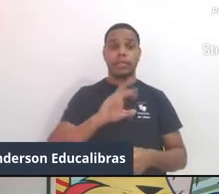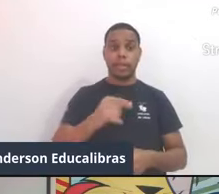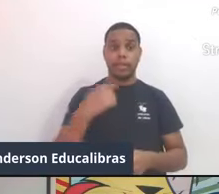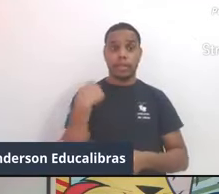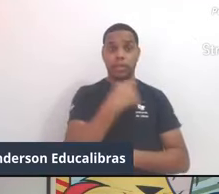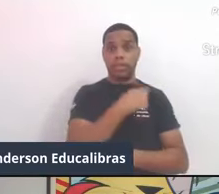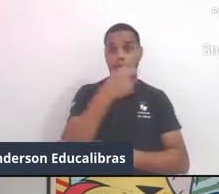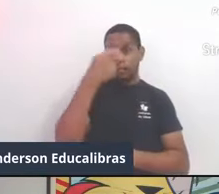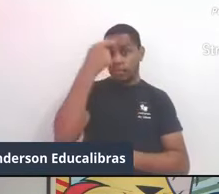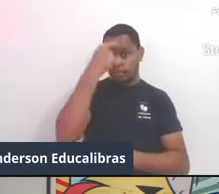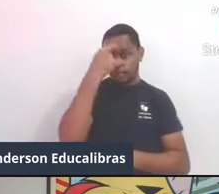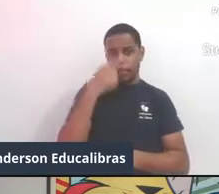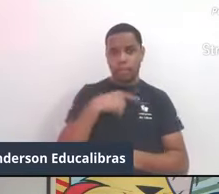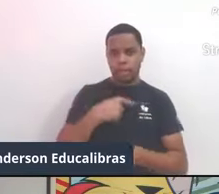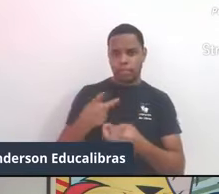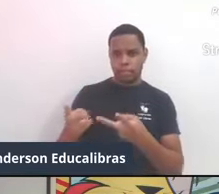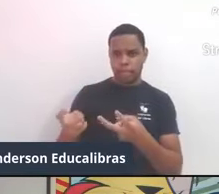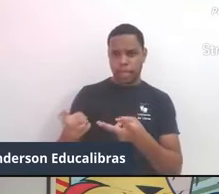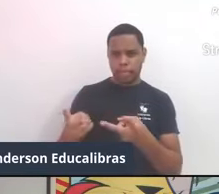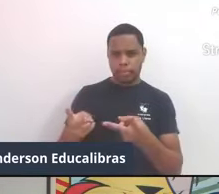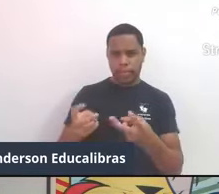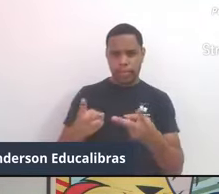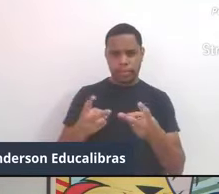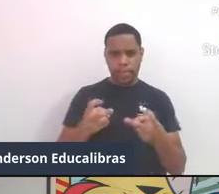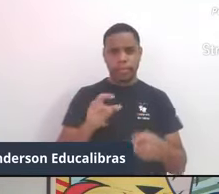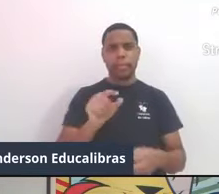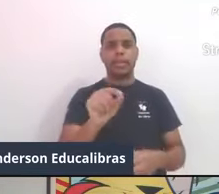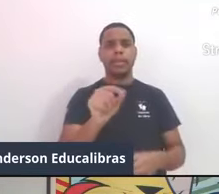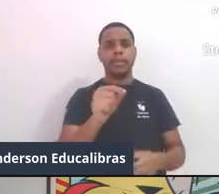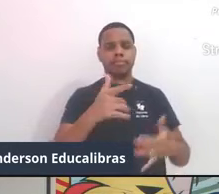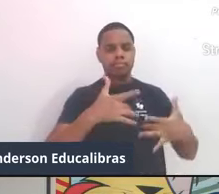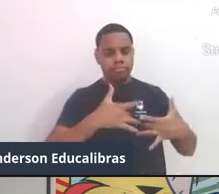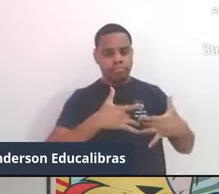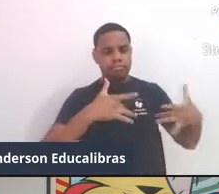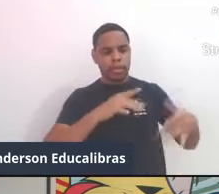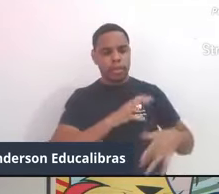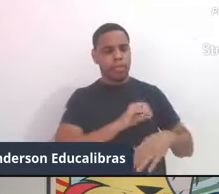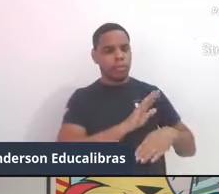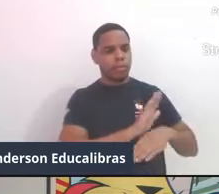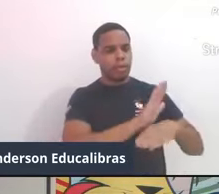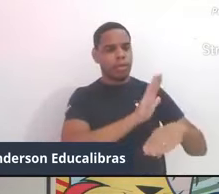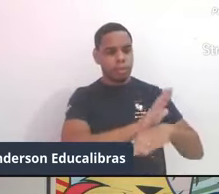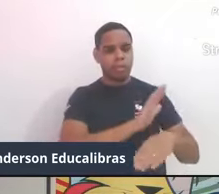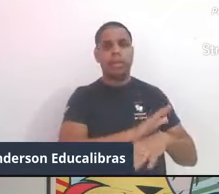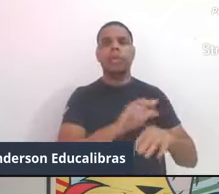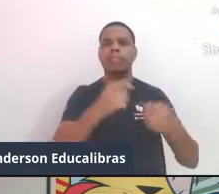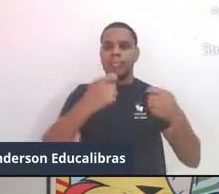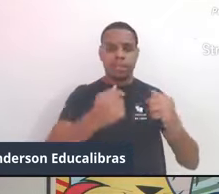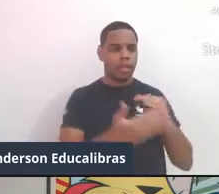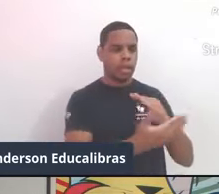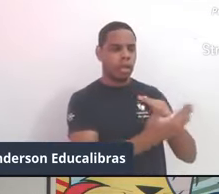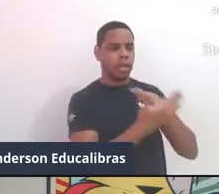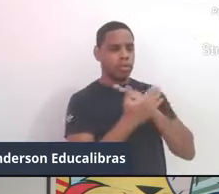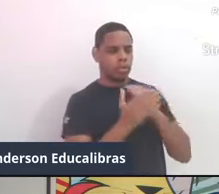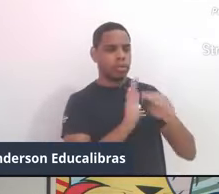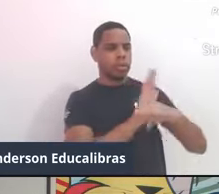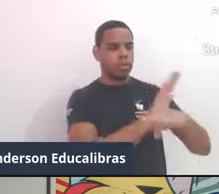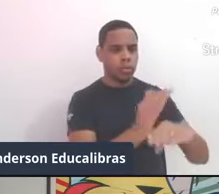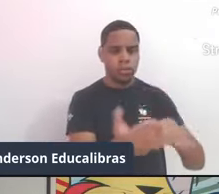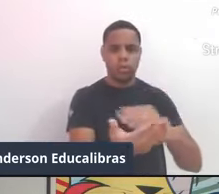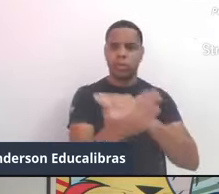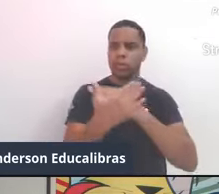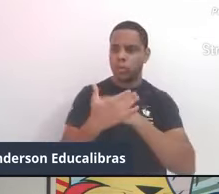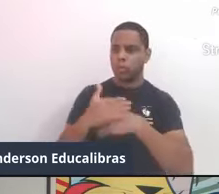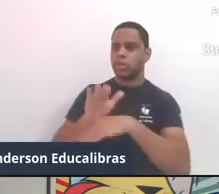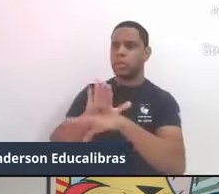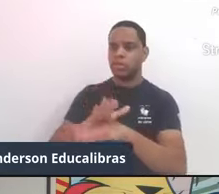estamos percebendo a importância da solidariedade, ou seja, nós dependemos um do outro muito mais do que nós percebíamos